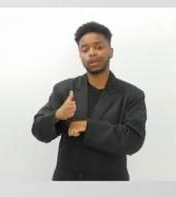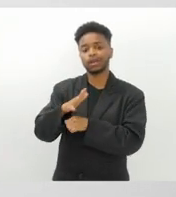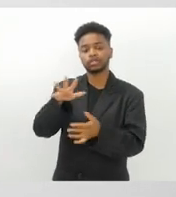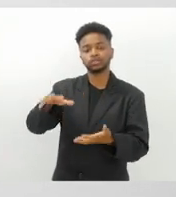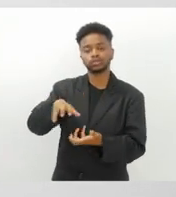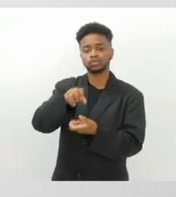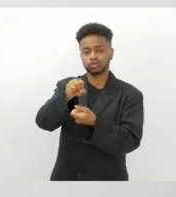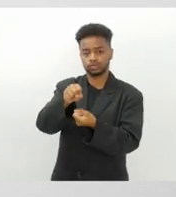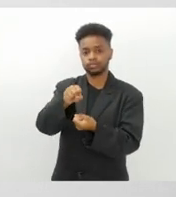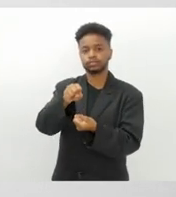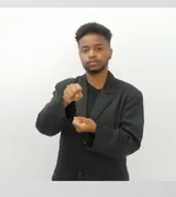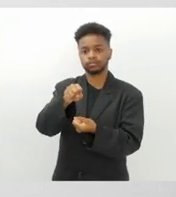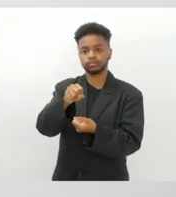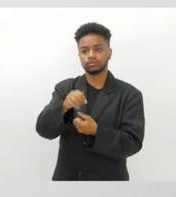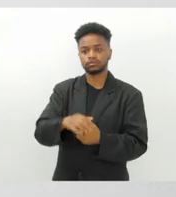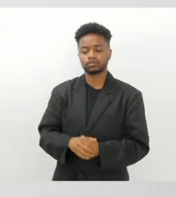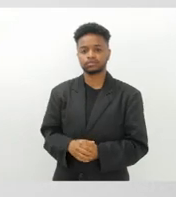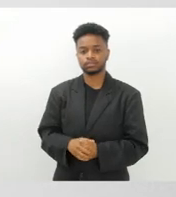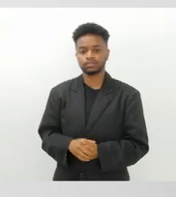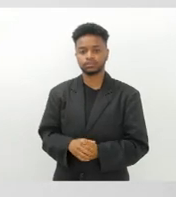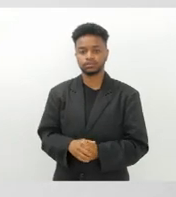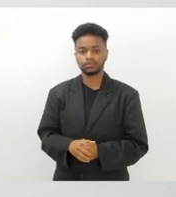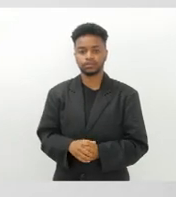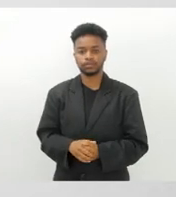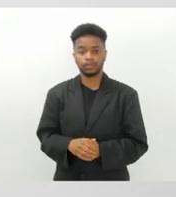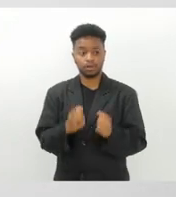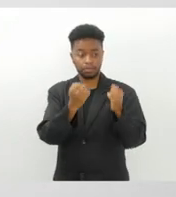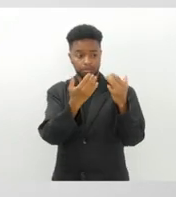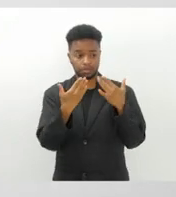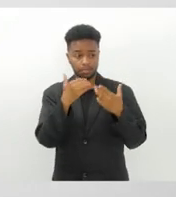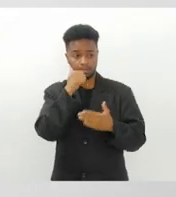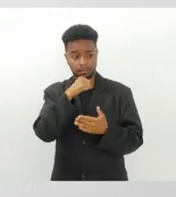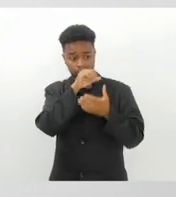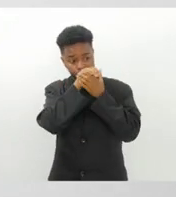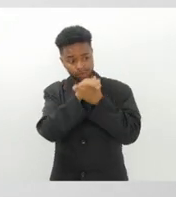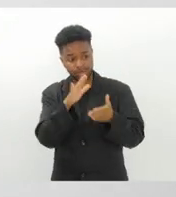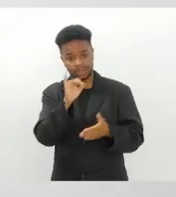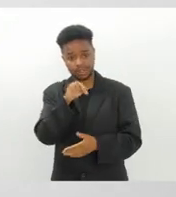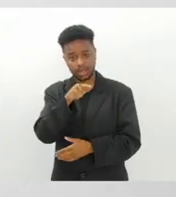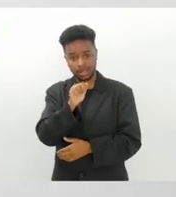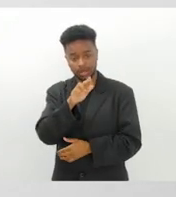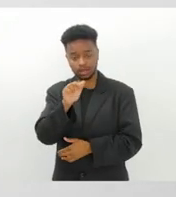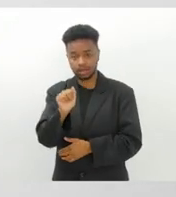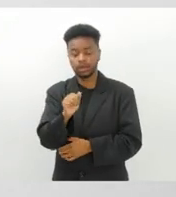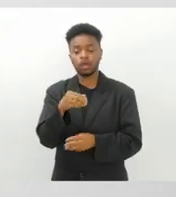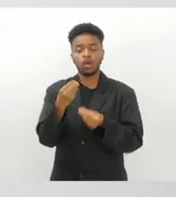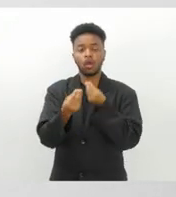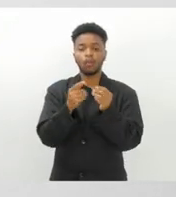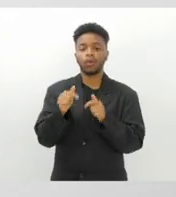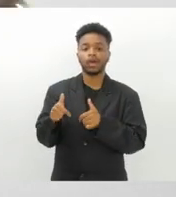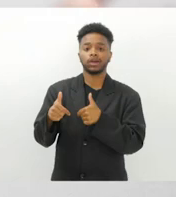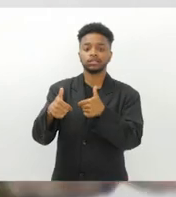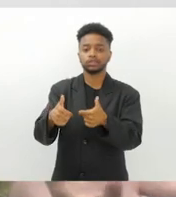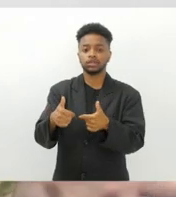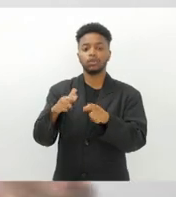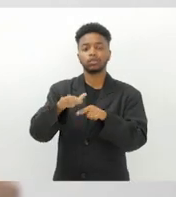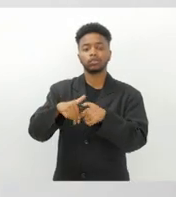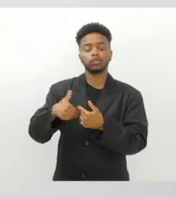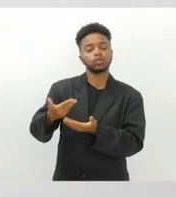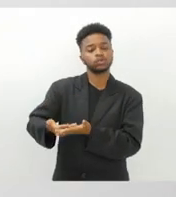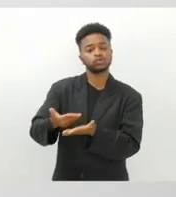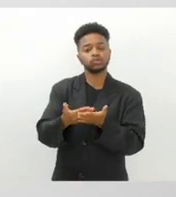Nara, sua bênção, nessas ações, né, a partir das práticas do Instituto